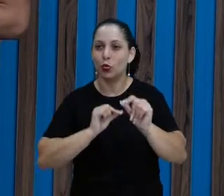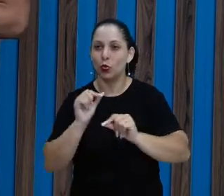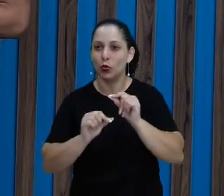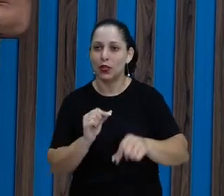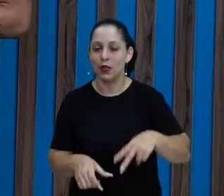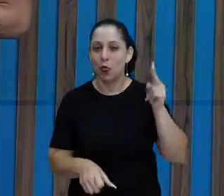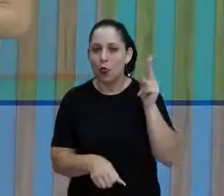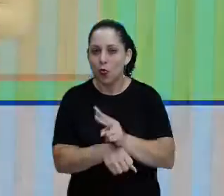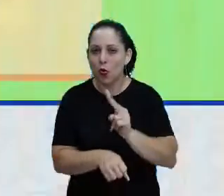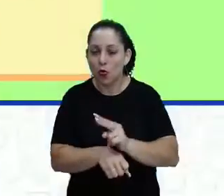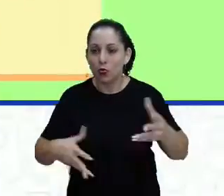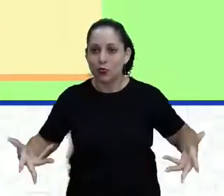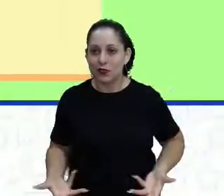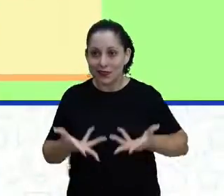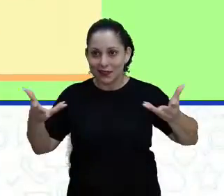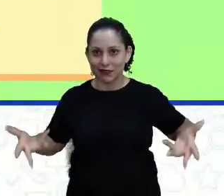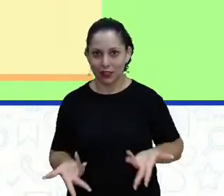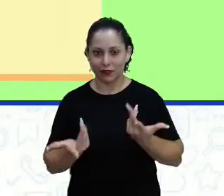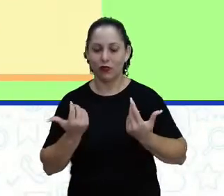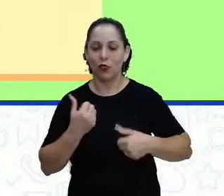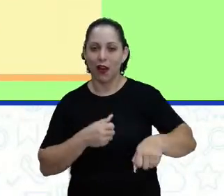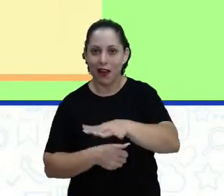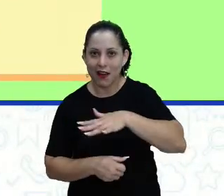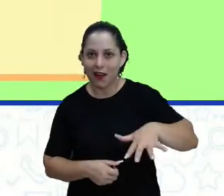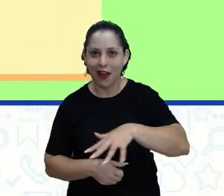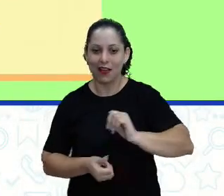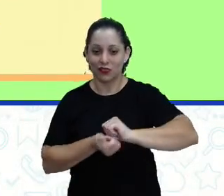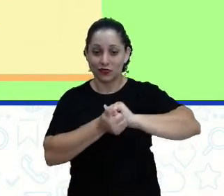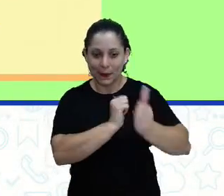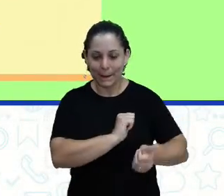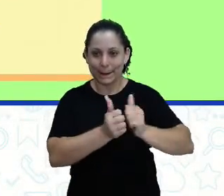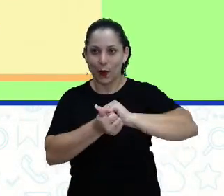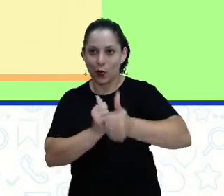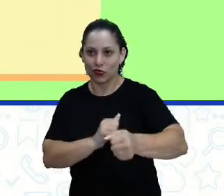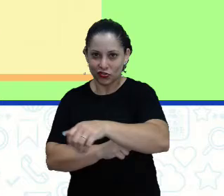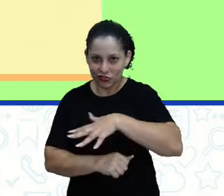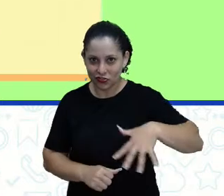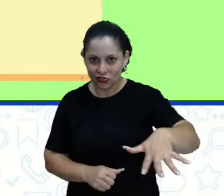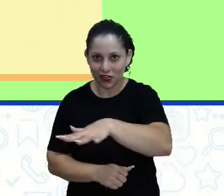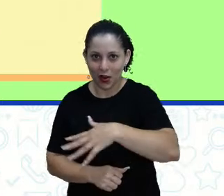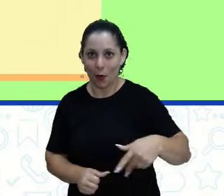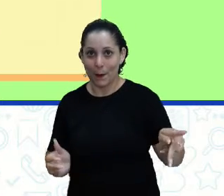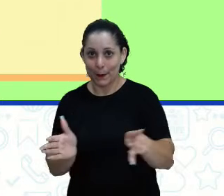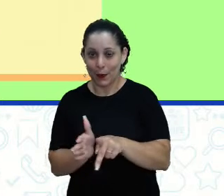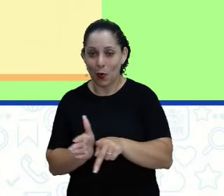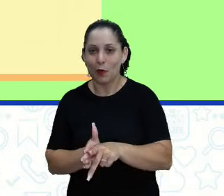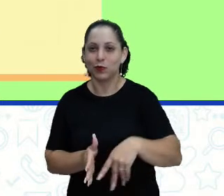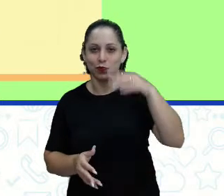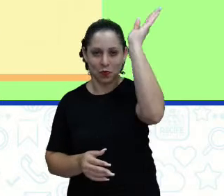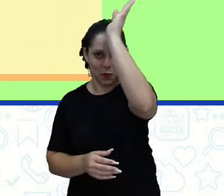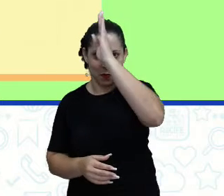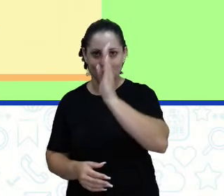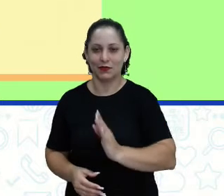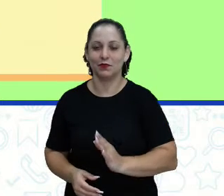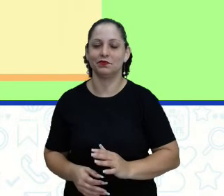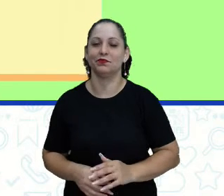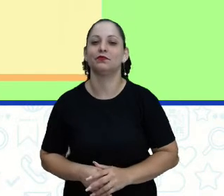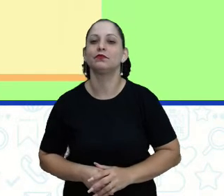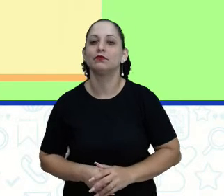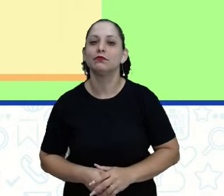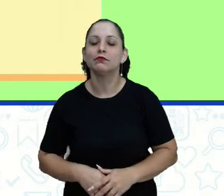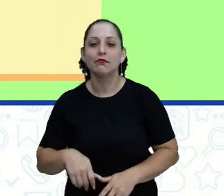às manifestações desportivas de criação nacional. Então, vejam, a gente tem